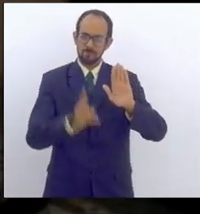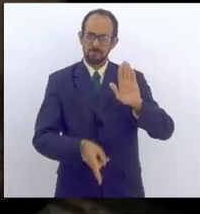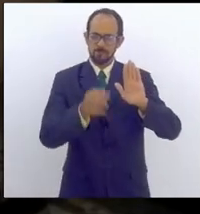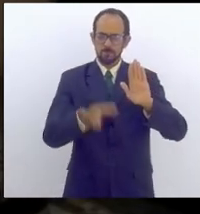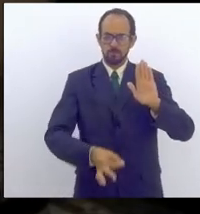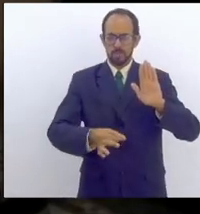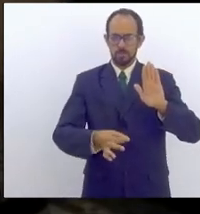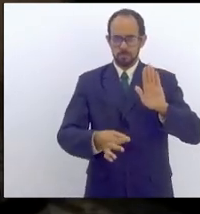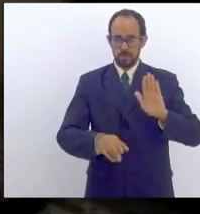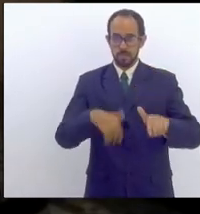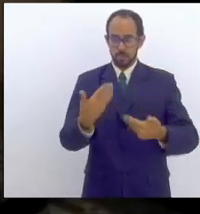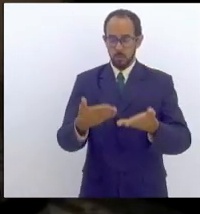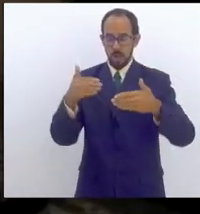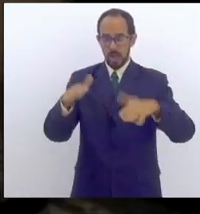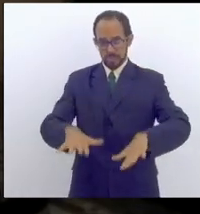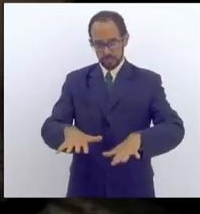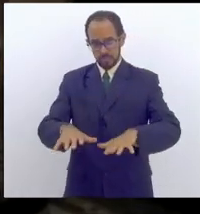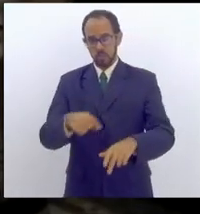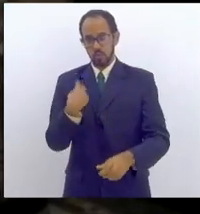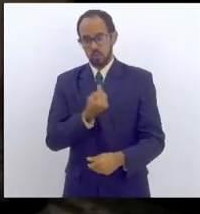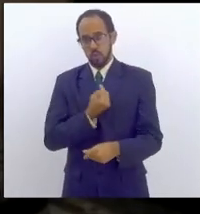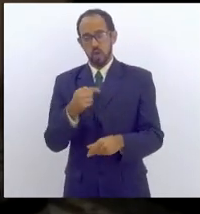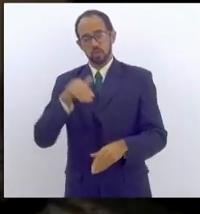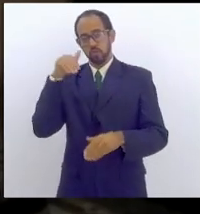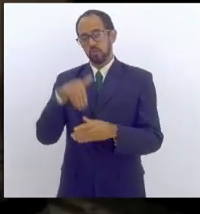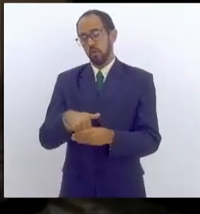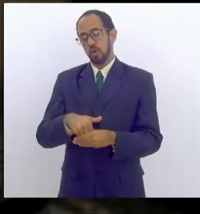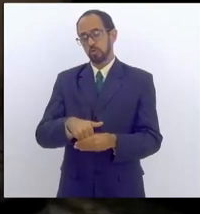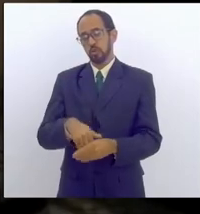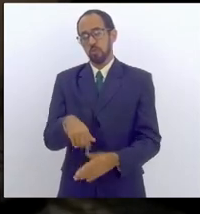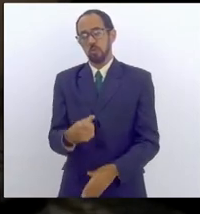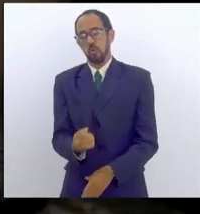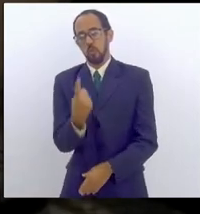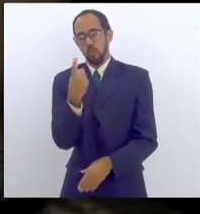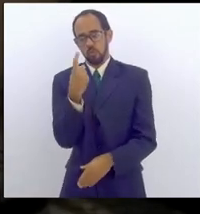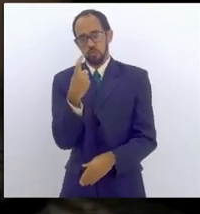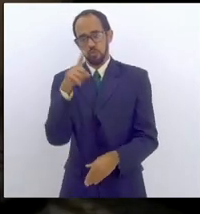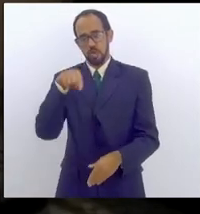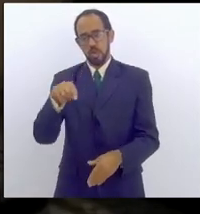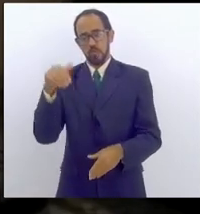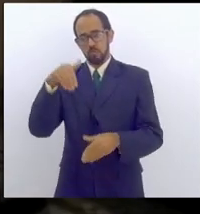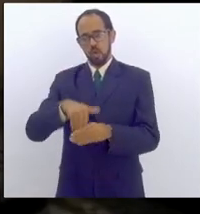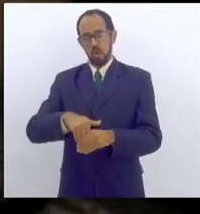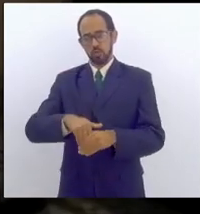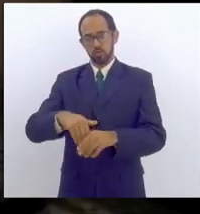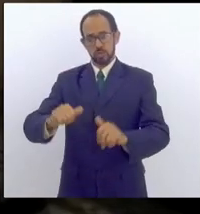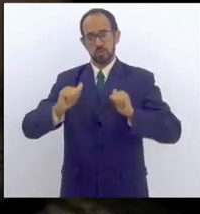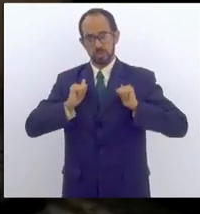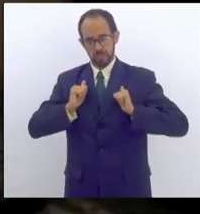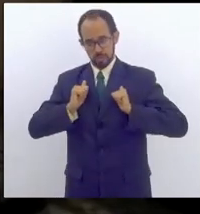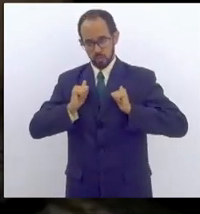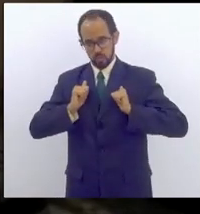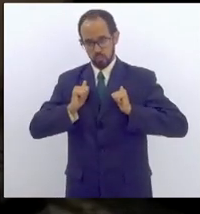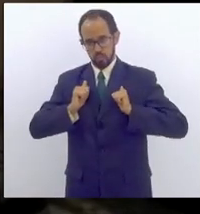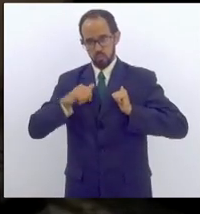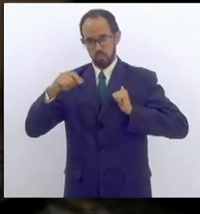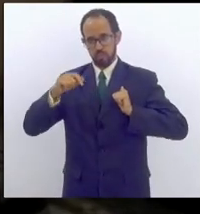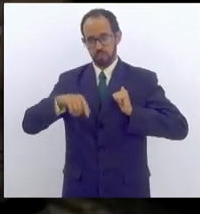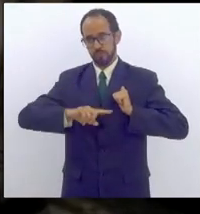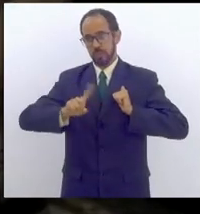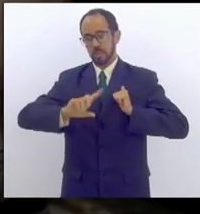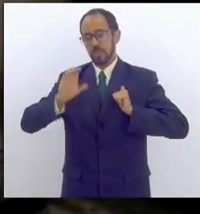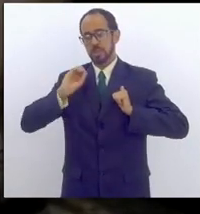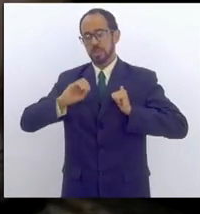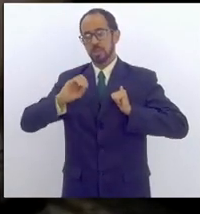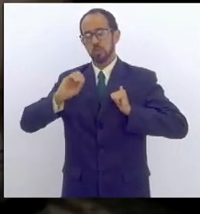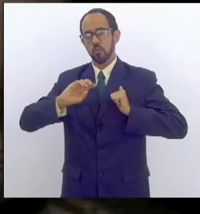o nosso voto, com uma chapa única que se apresenta, é um voto de abstenção. Um voto de abstenção que não é a abstenção